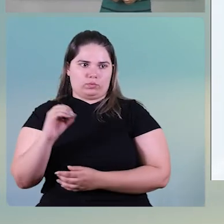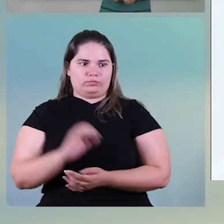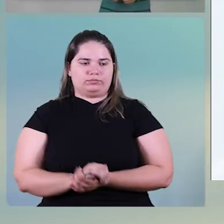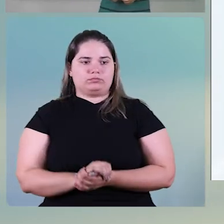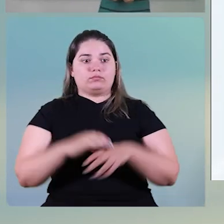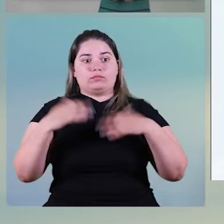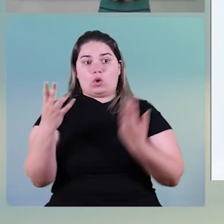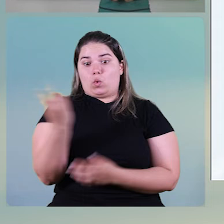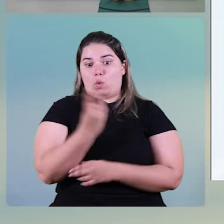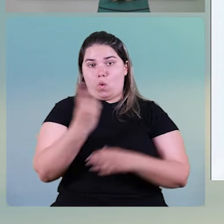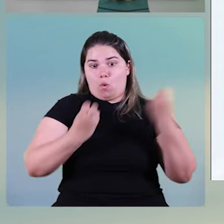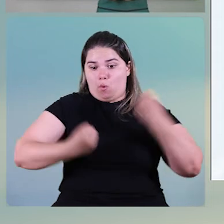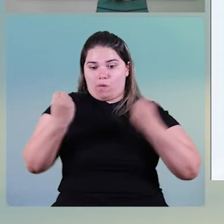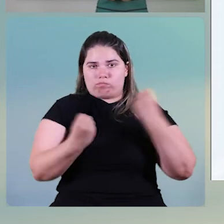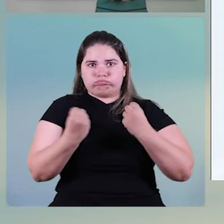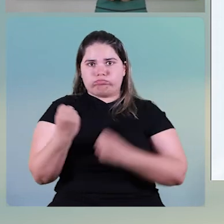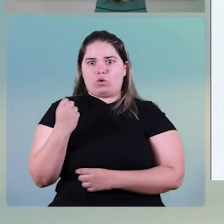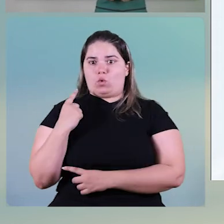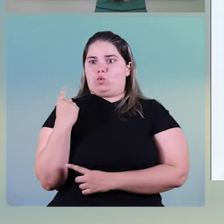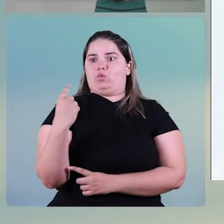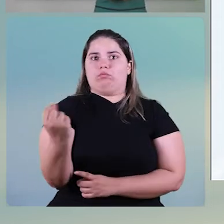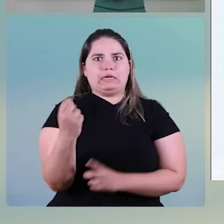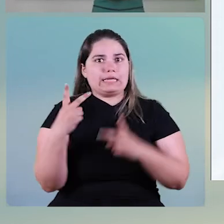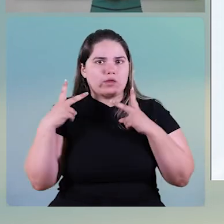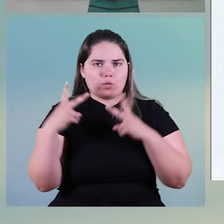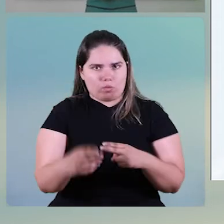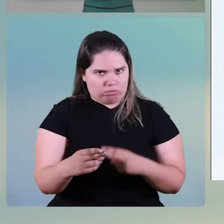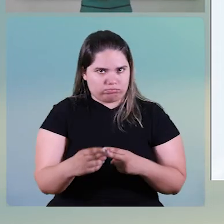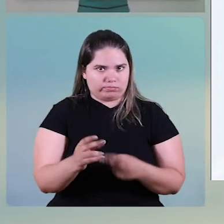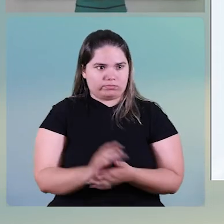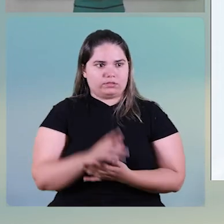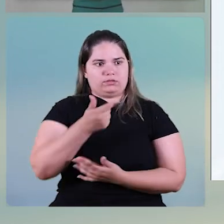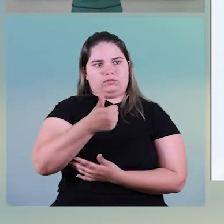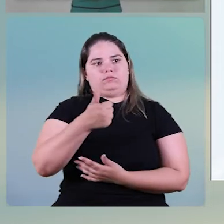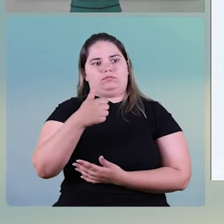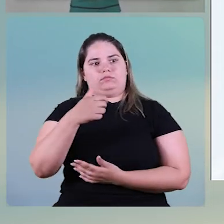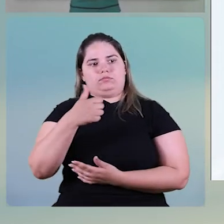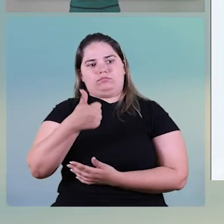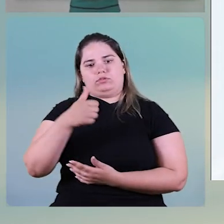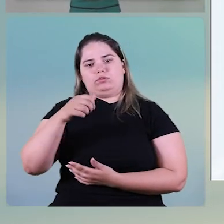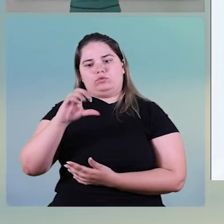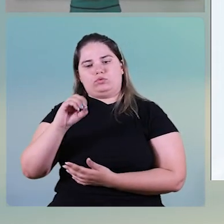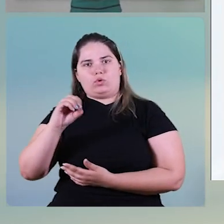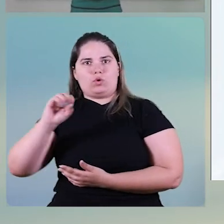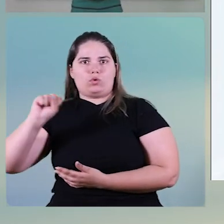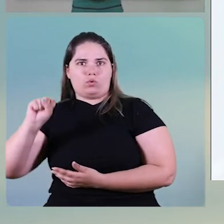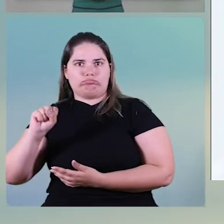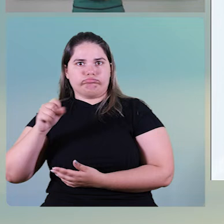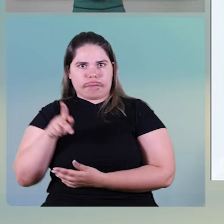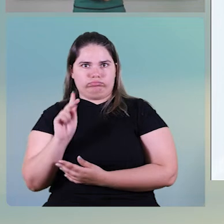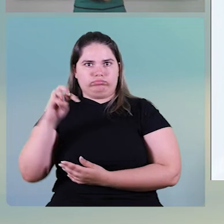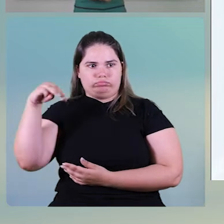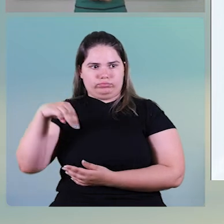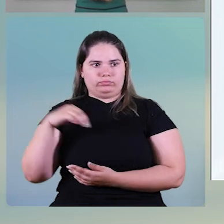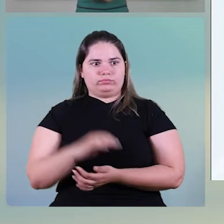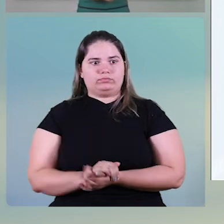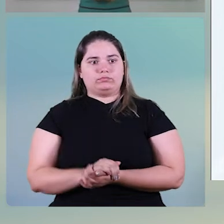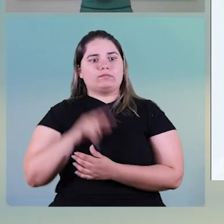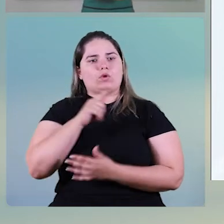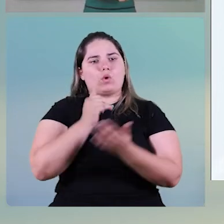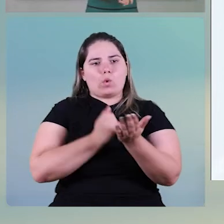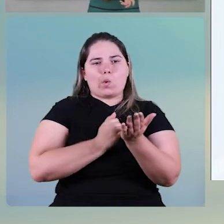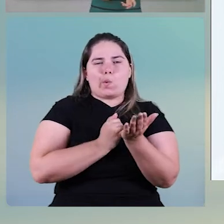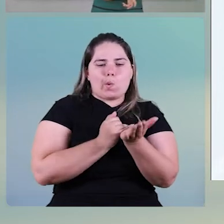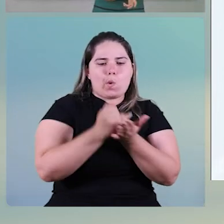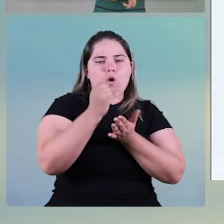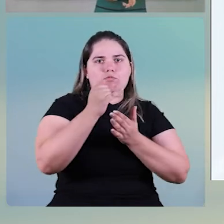iguais, 108 km por hora, iniciam a frenagem numa estrada perfeitamente horizontal e